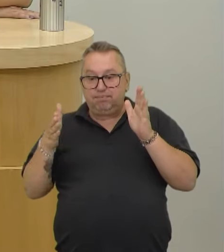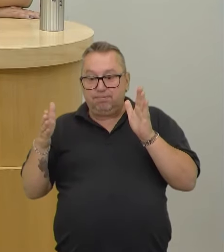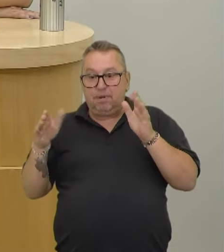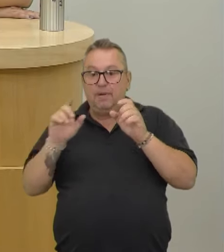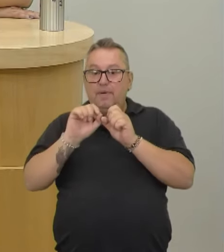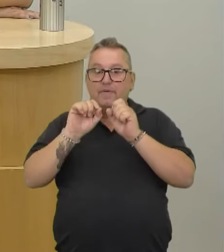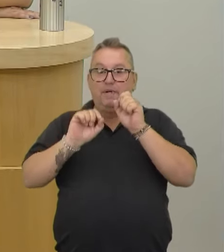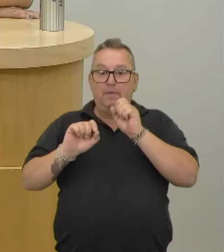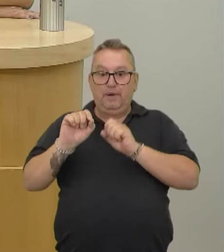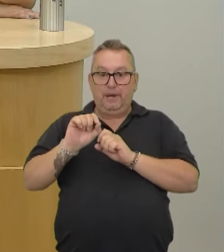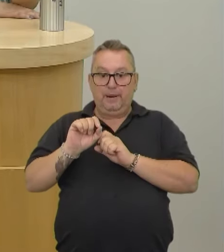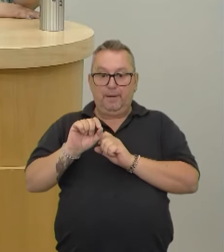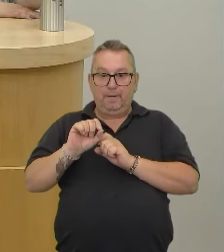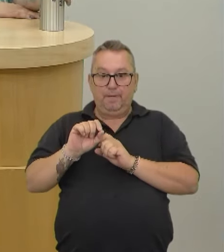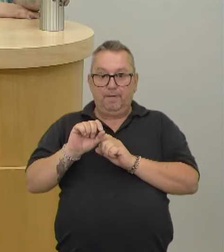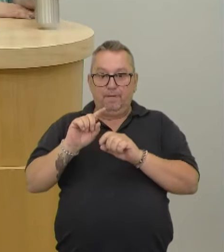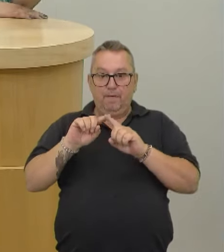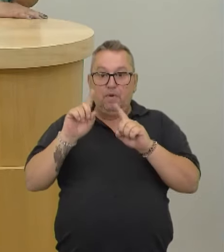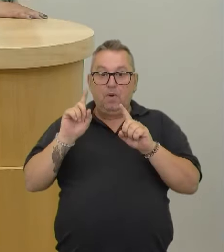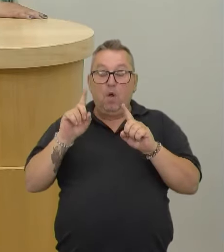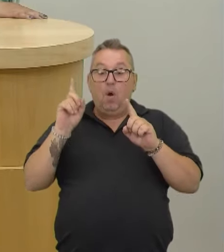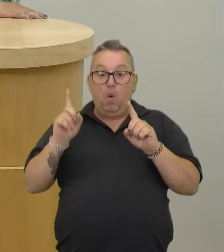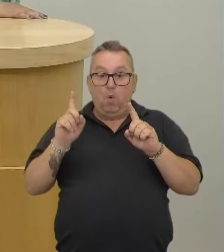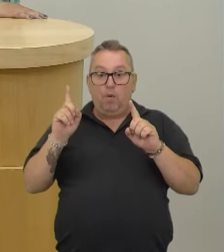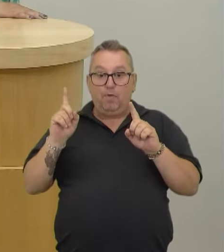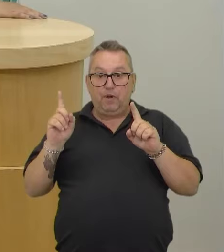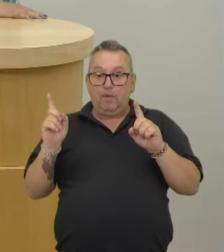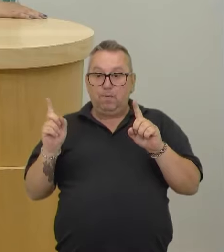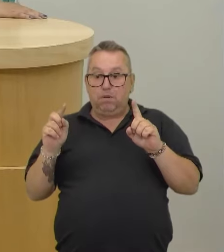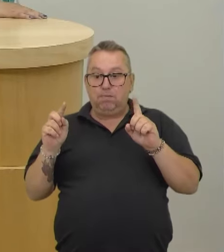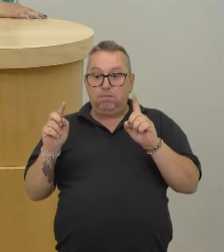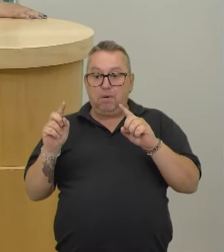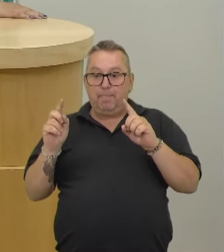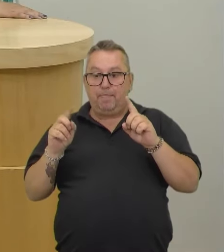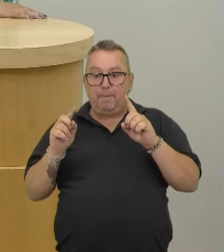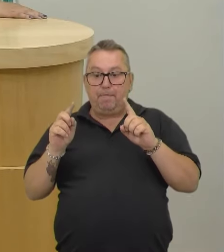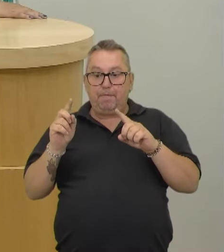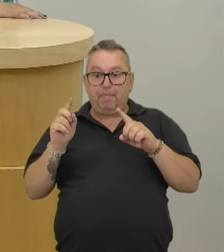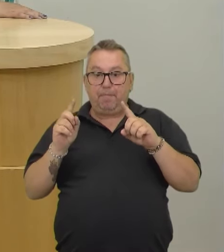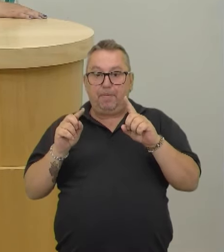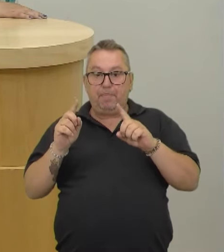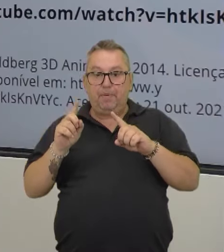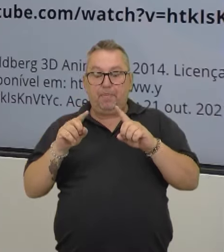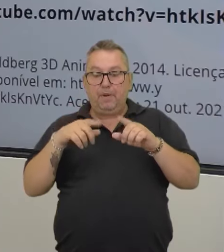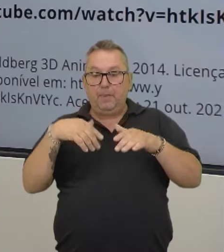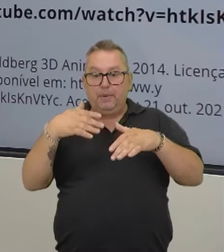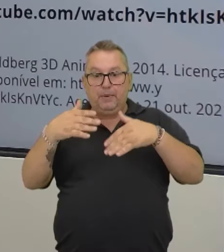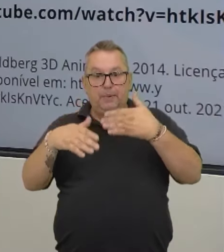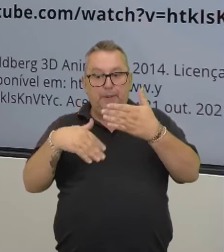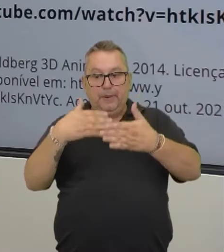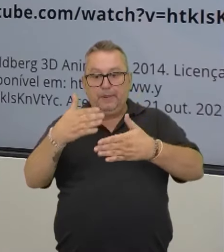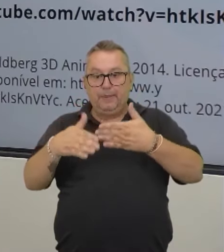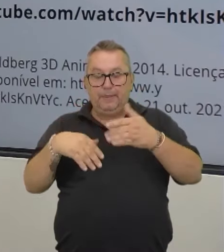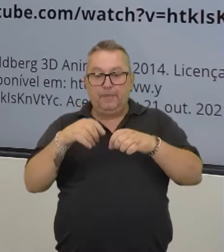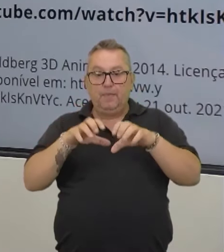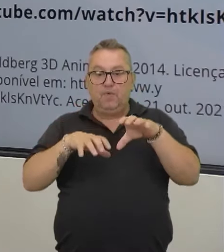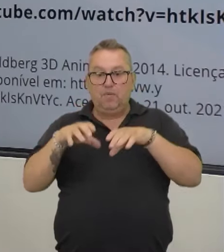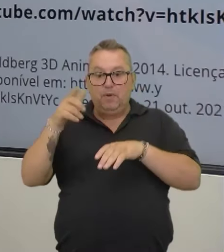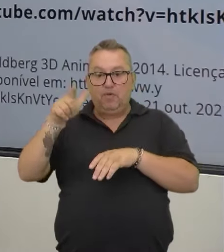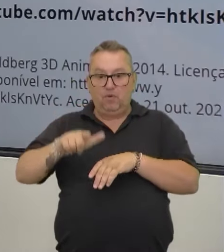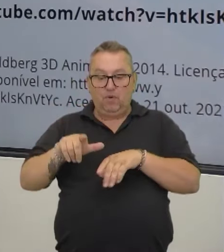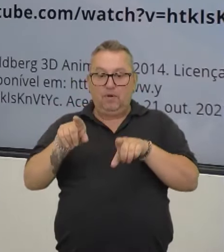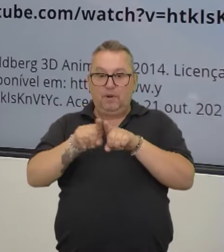que ele faz, né, ele mexe um objeto e ele vai desencadeando ali, né, um movimento de vários